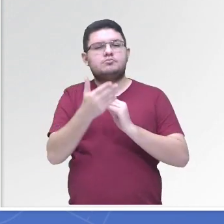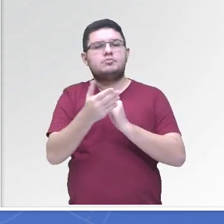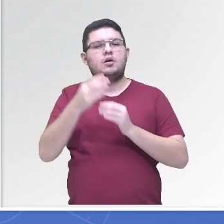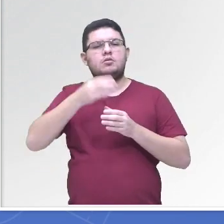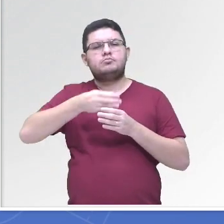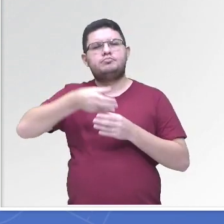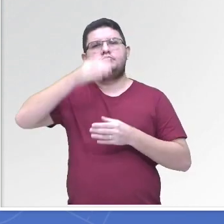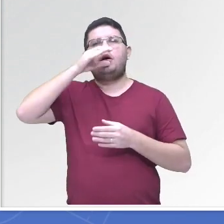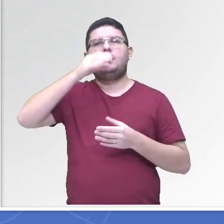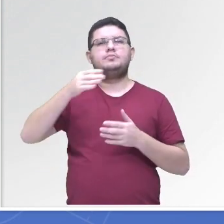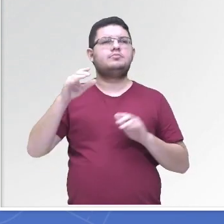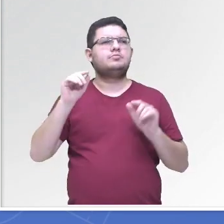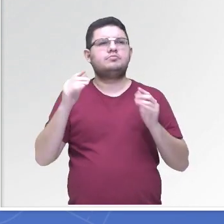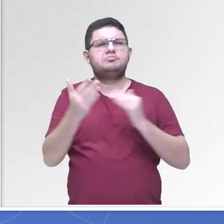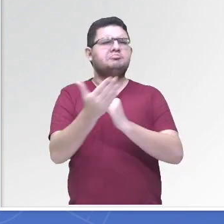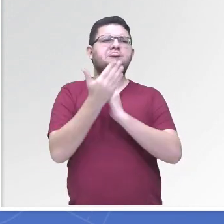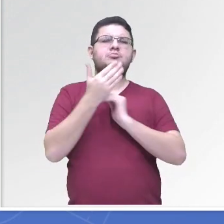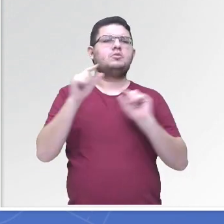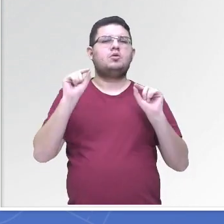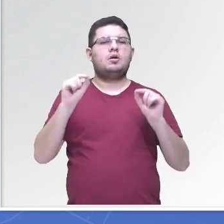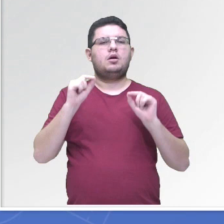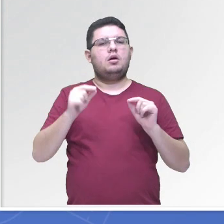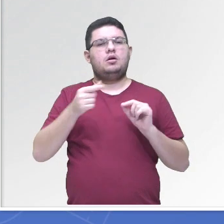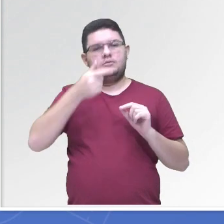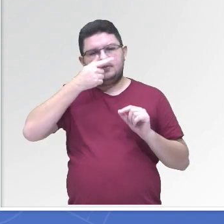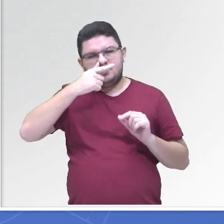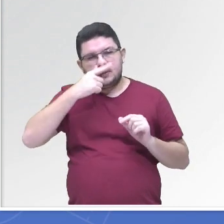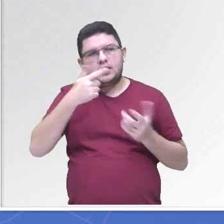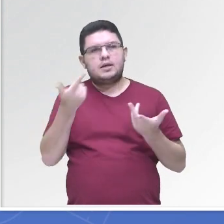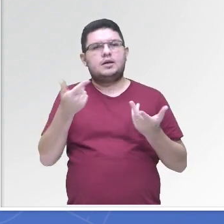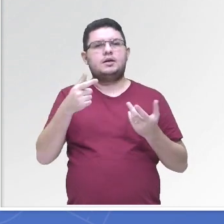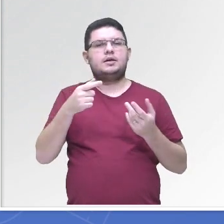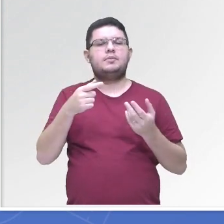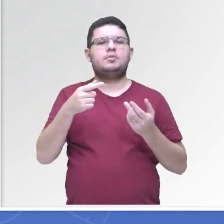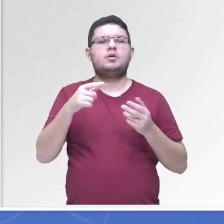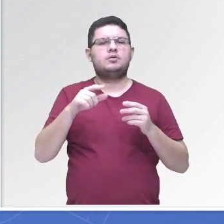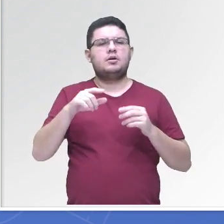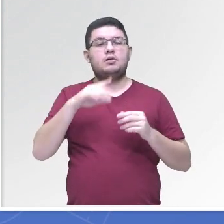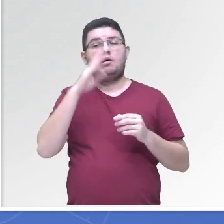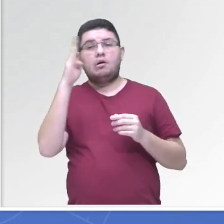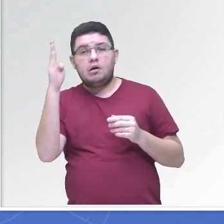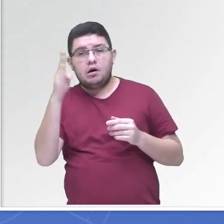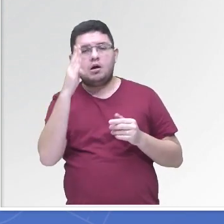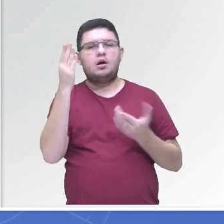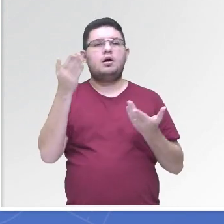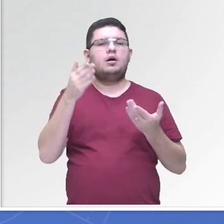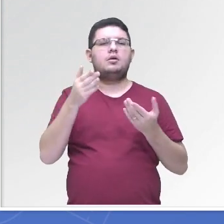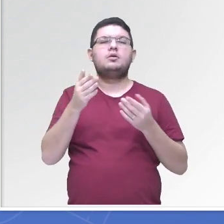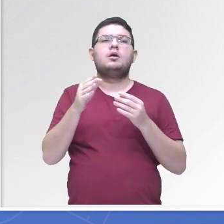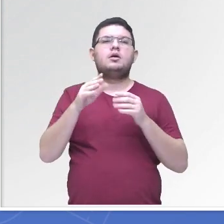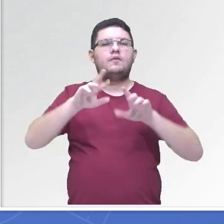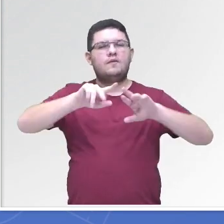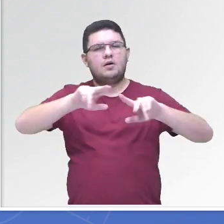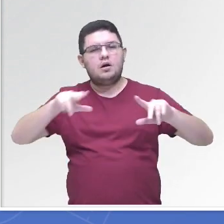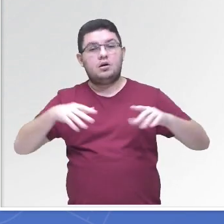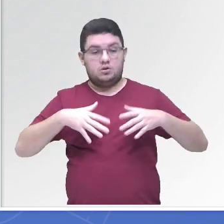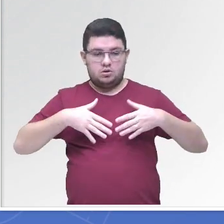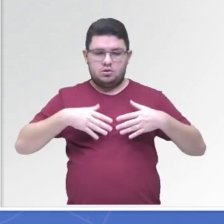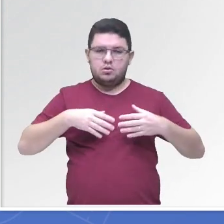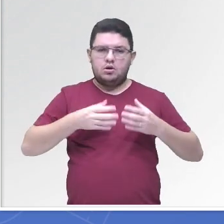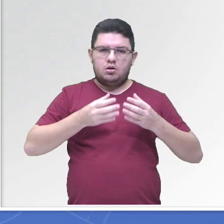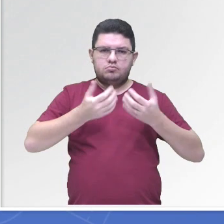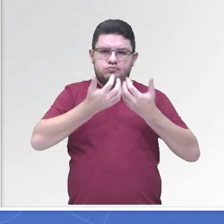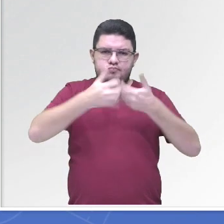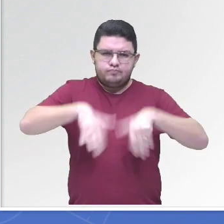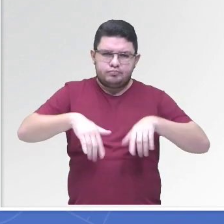seus usos medicinais, né? Alivia gripes, resfriados, náusea, também ajuda na digestão. Quais são as